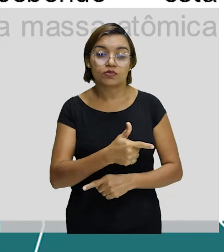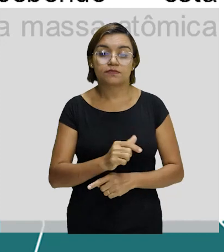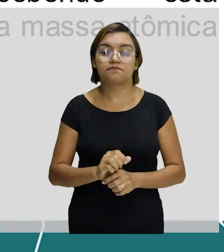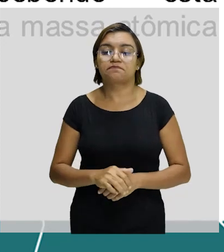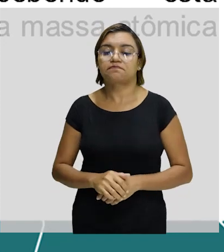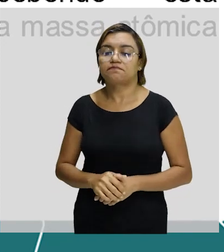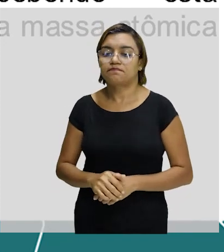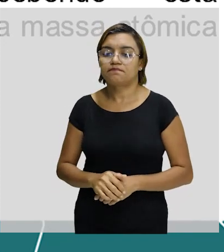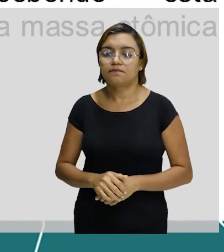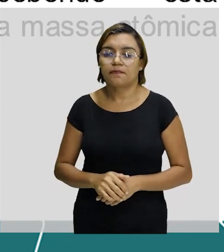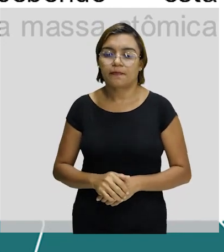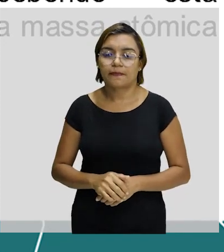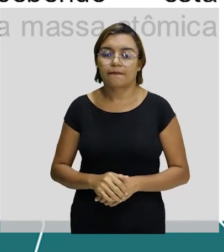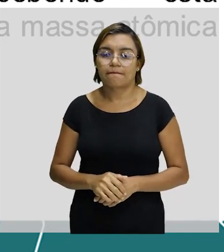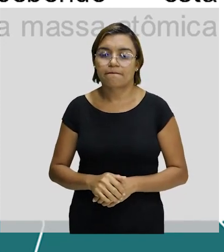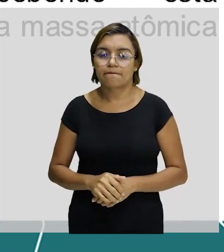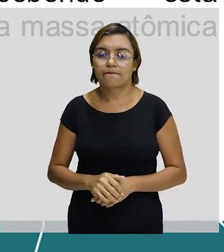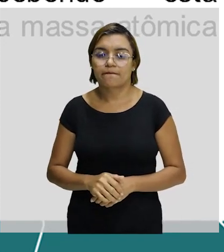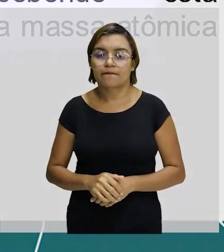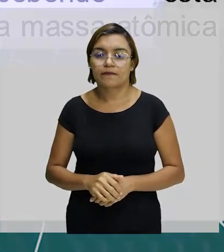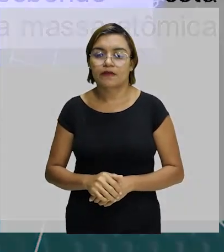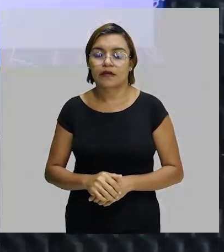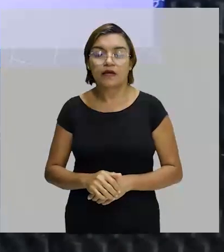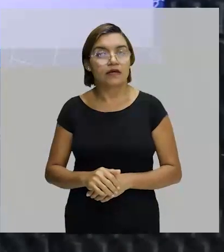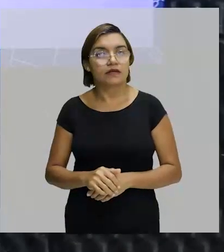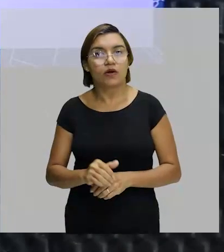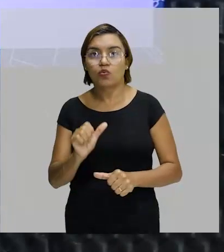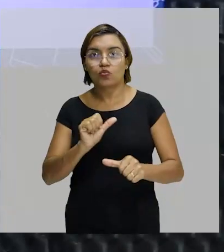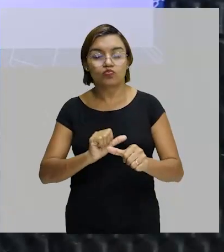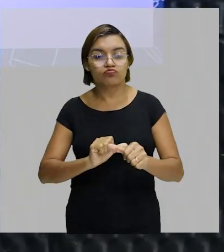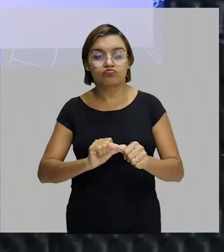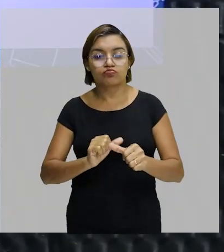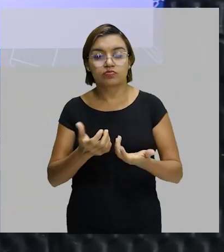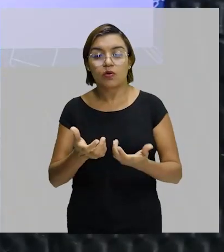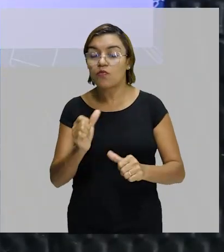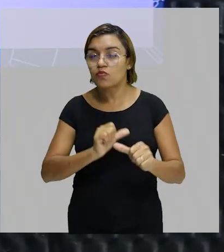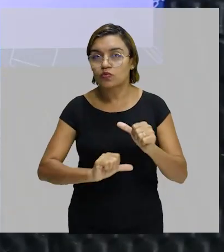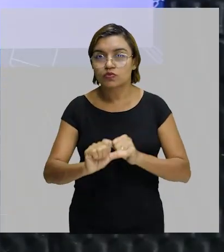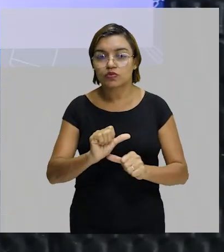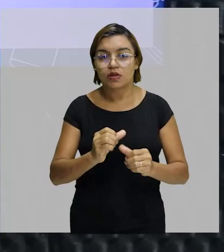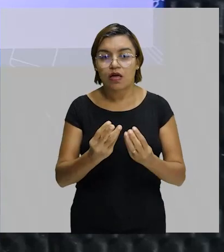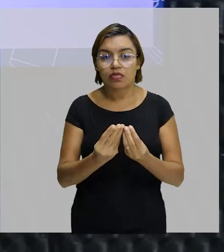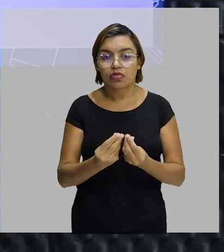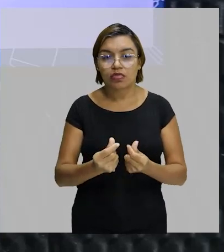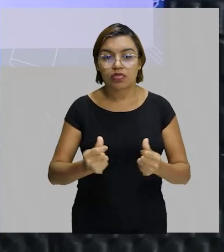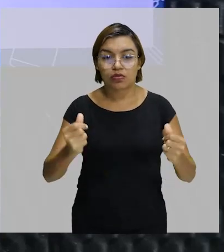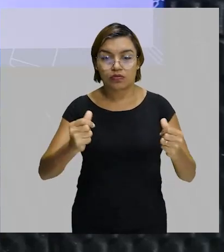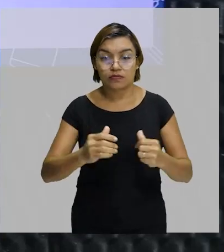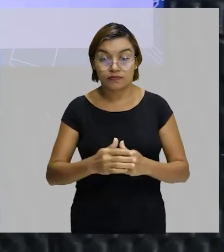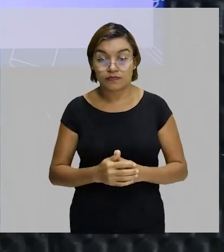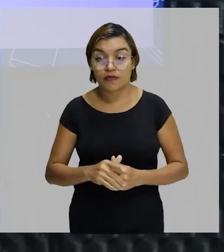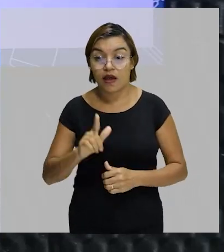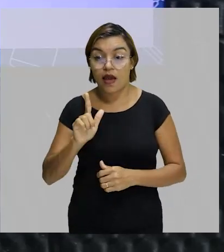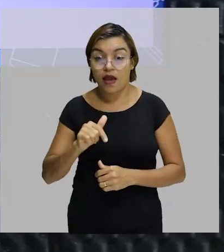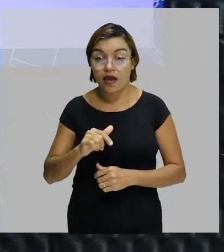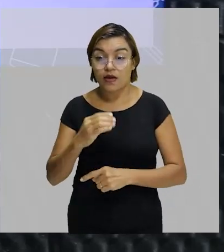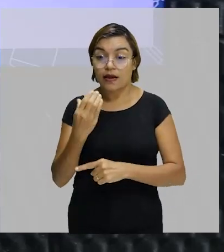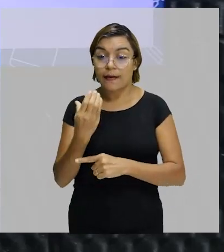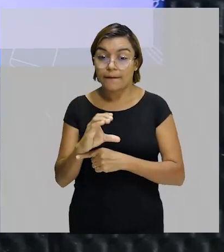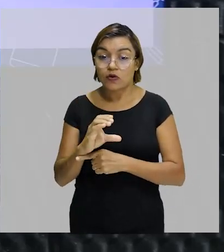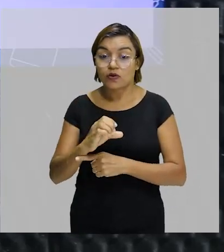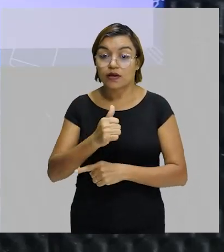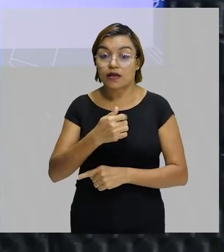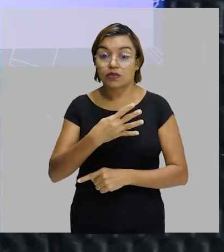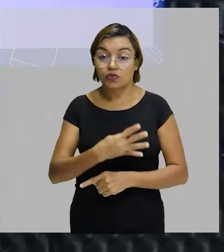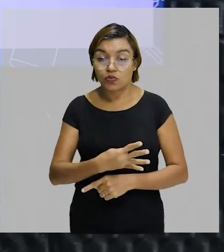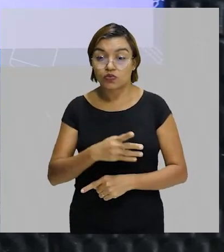matéria que não está sofrendo a decomposição. O carbono 14 é um isótopo radioativo